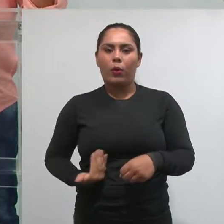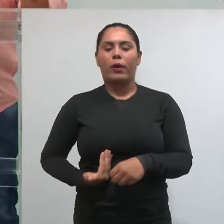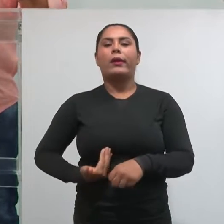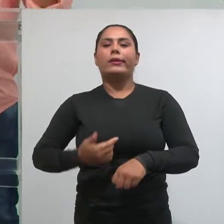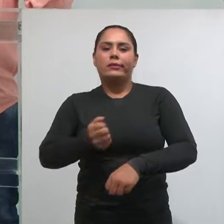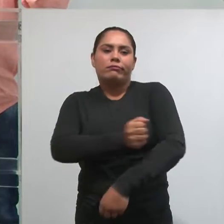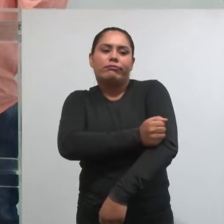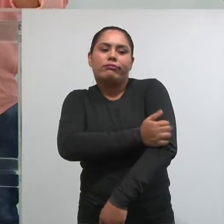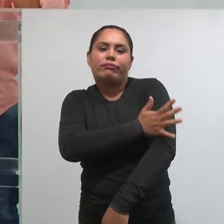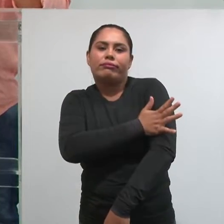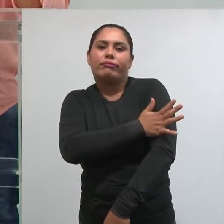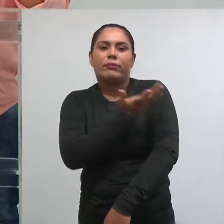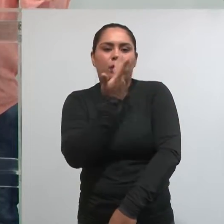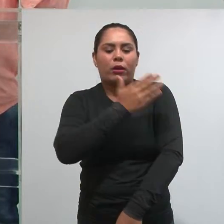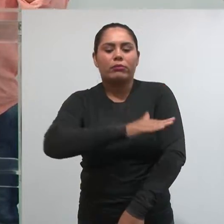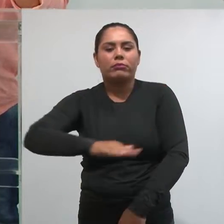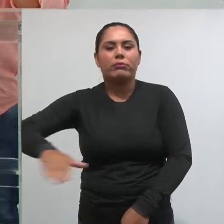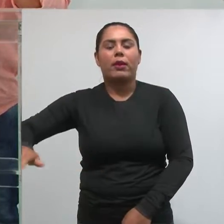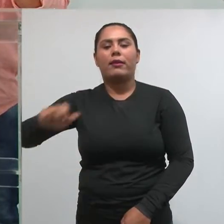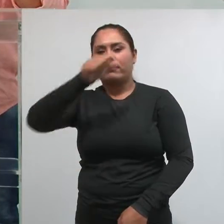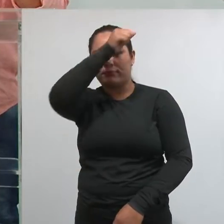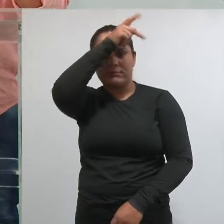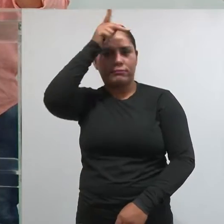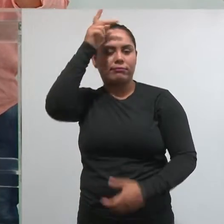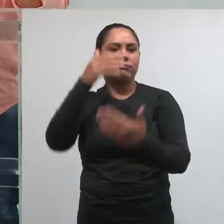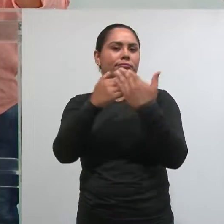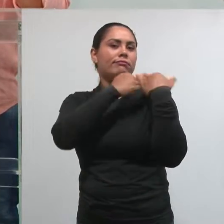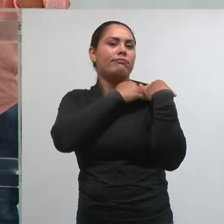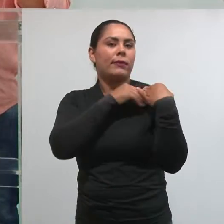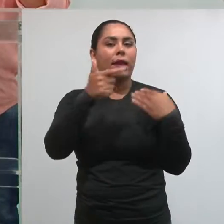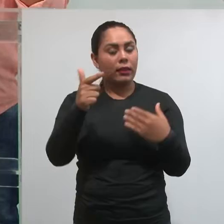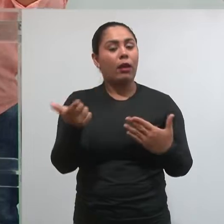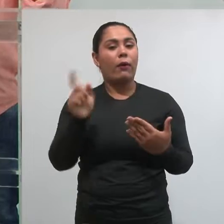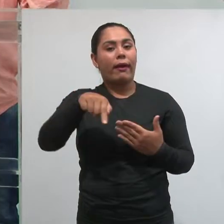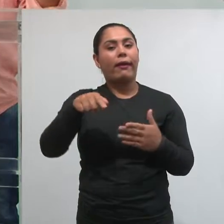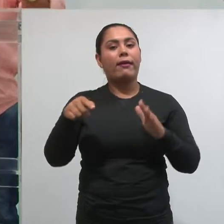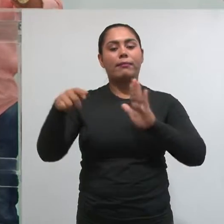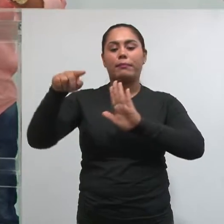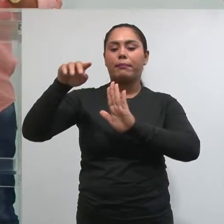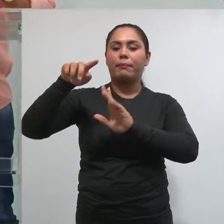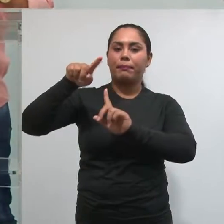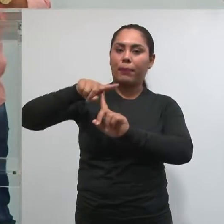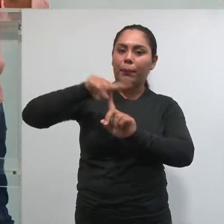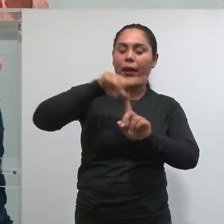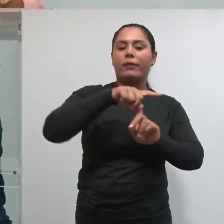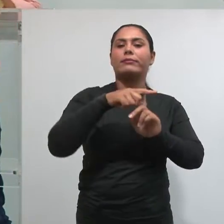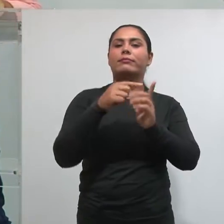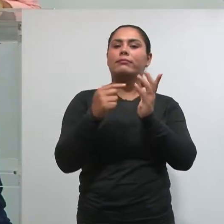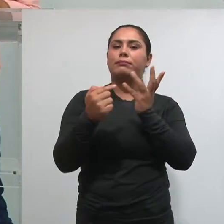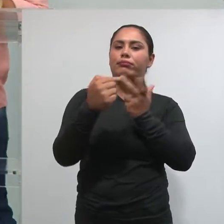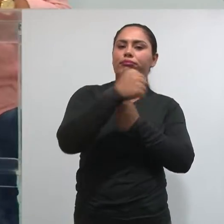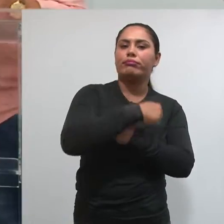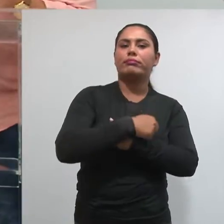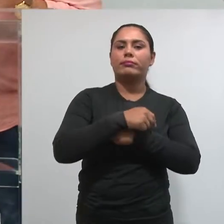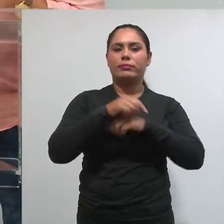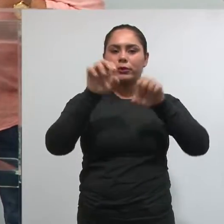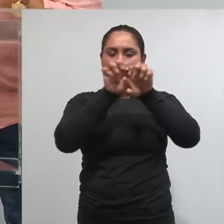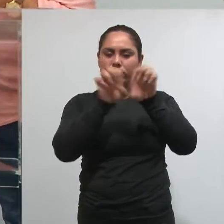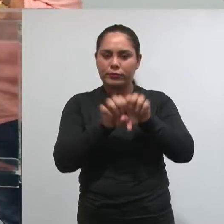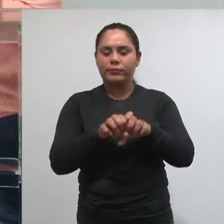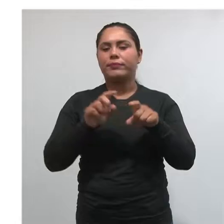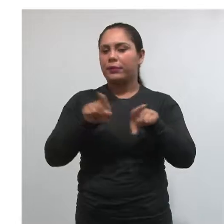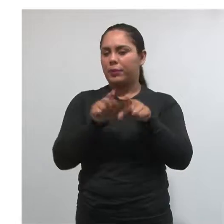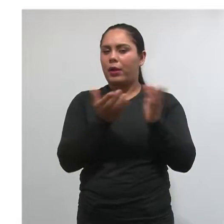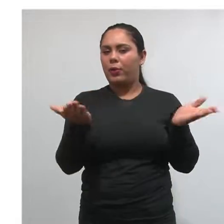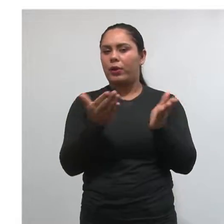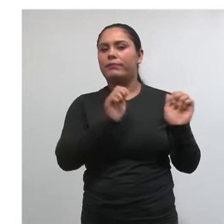estruturadora, é uma política que ela define a organização de outras políticas a partir dessa estrutura, ok? Avançando,